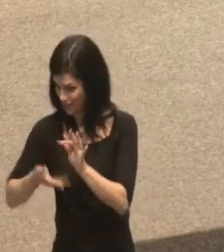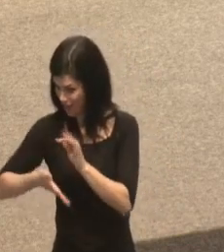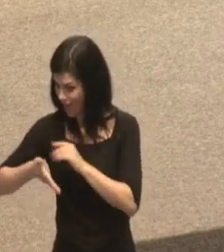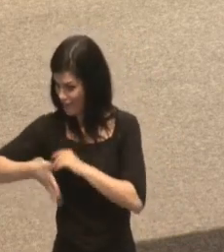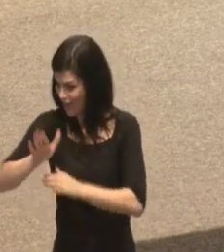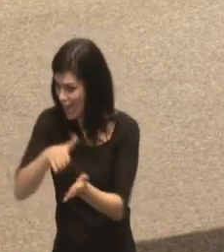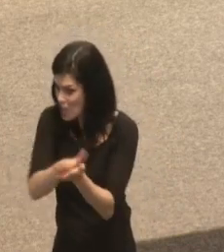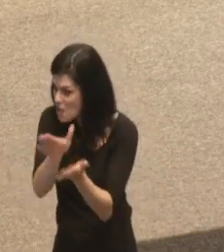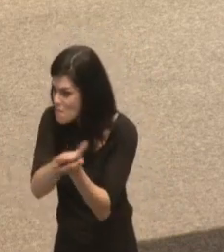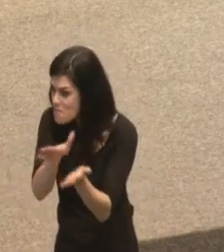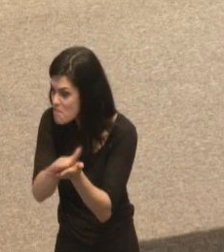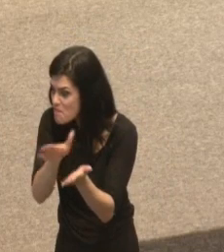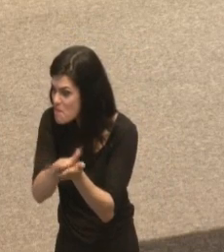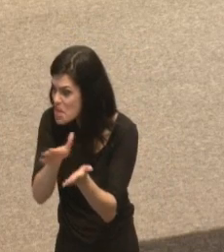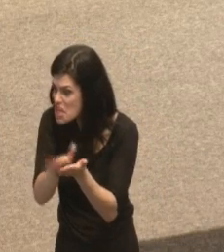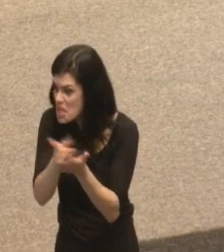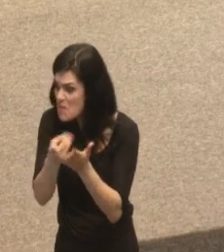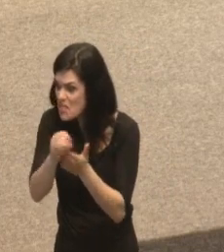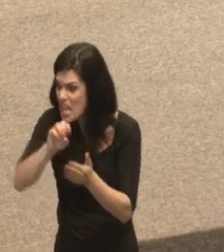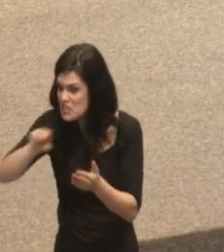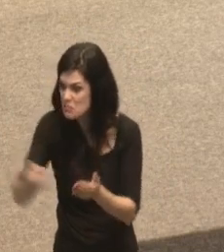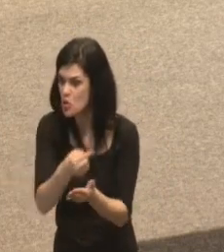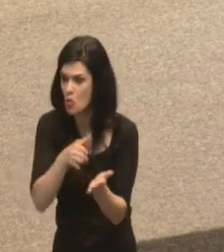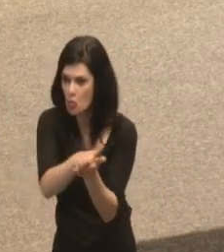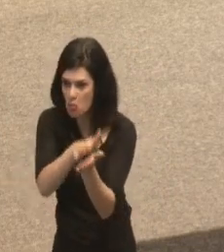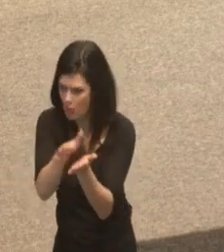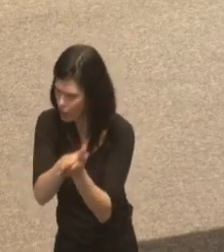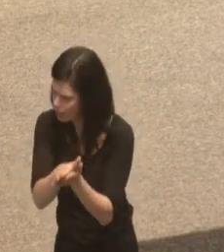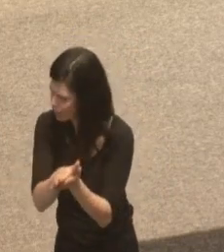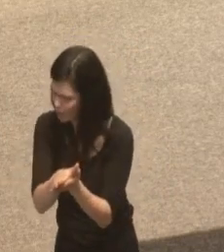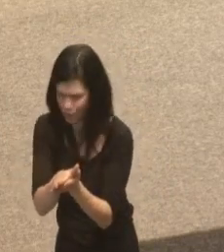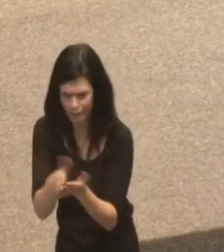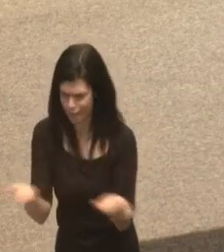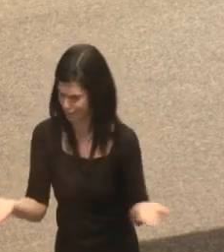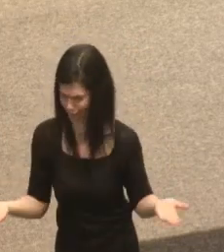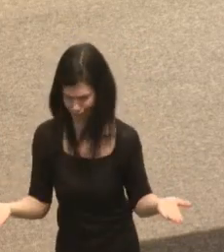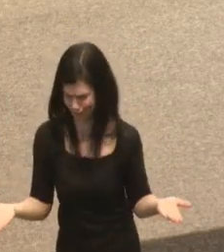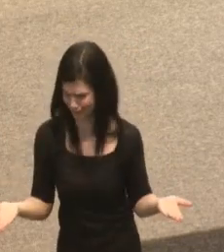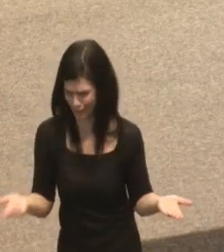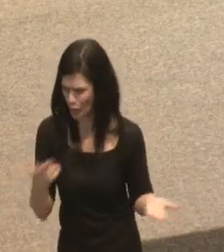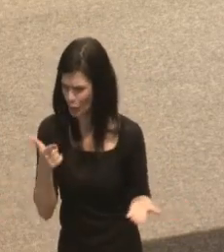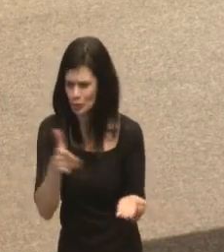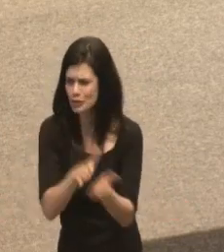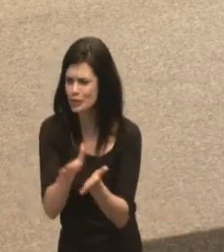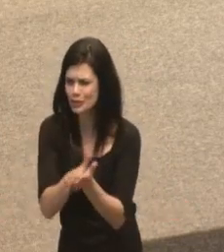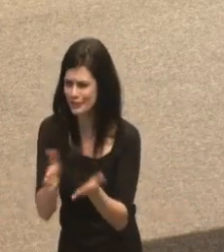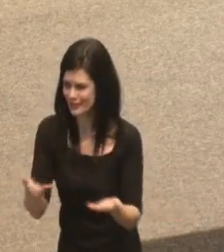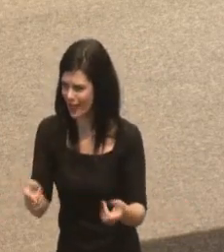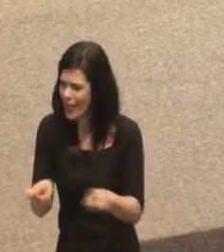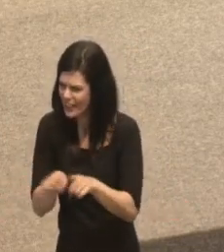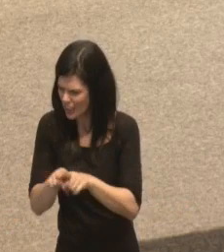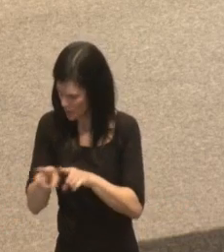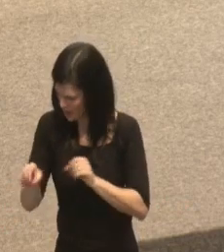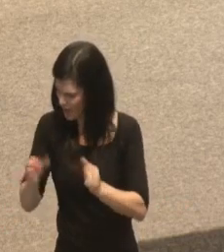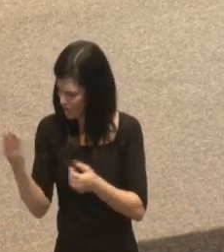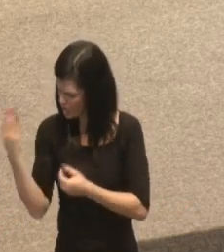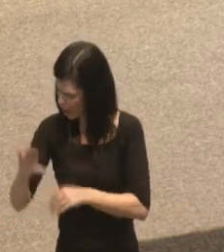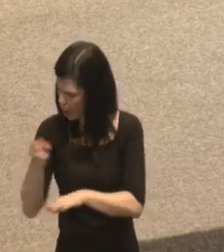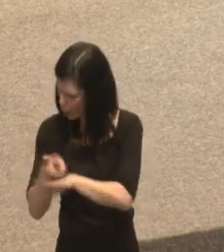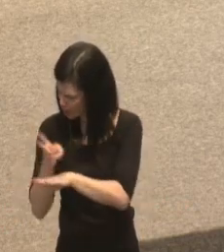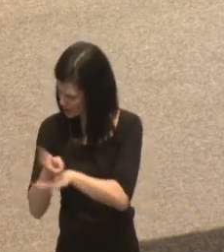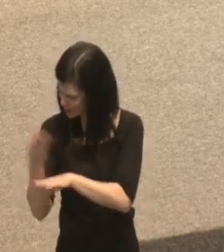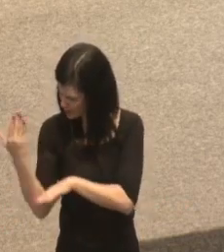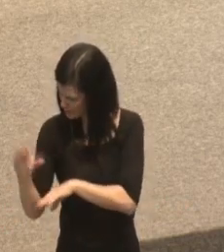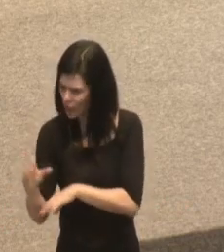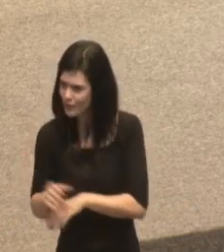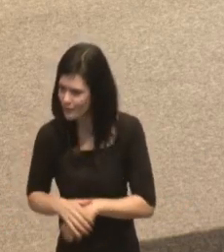cópias. Não foi assim. Nem tão pouco ele diz: olha, posta aí no grupo de WhatsApp da igreja de Filipos. Também